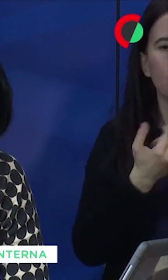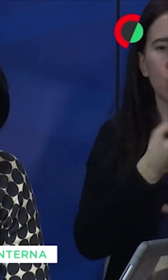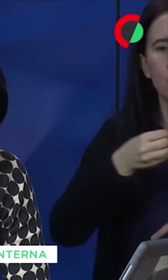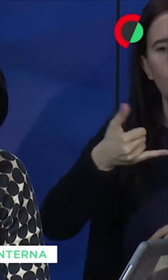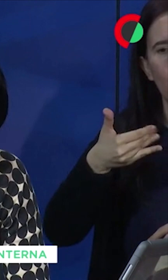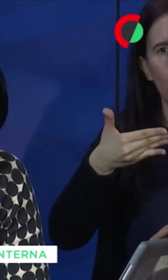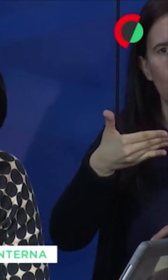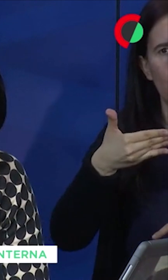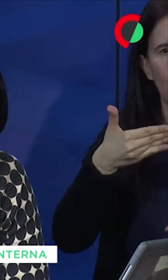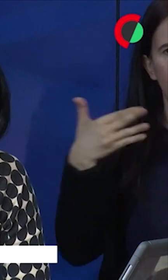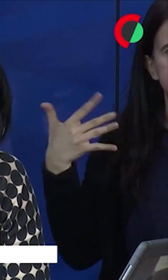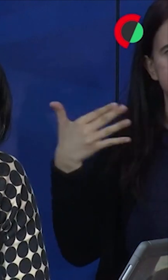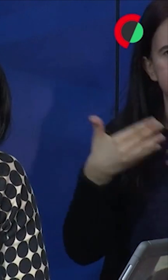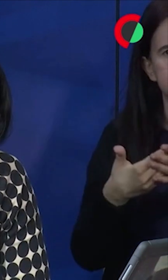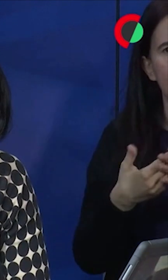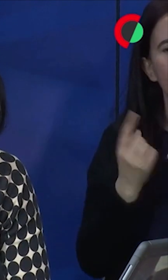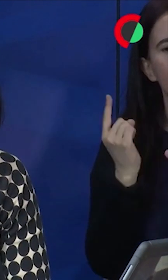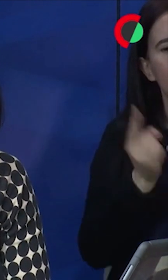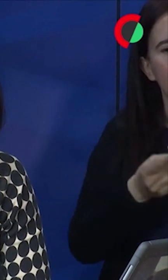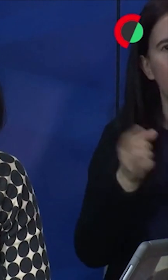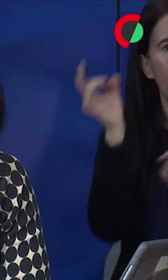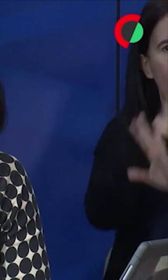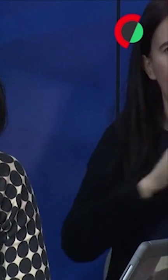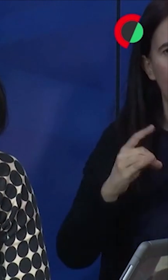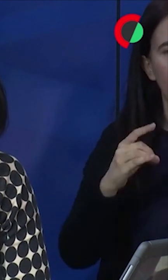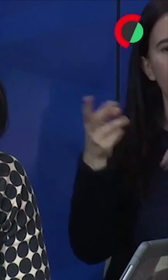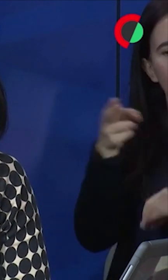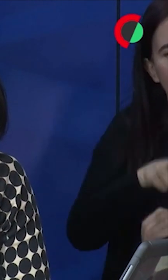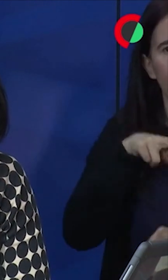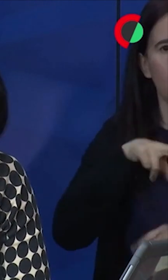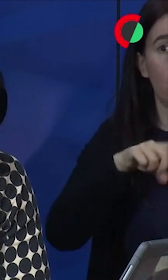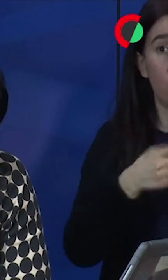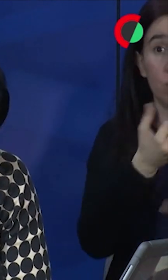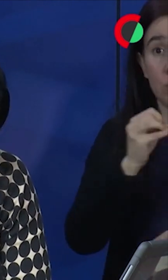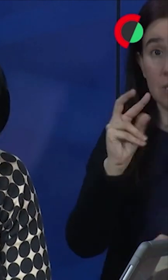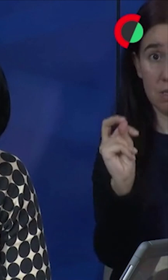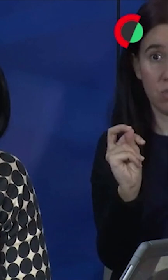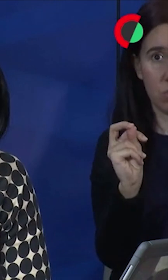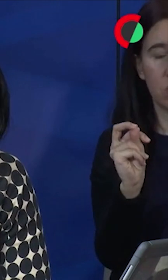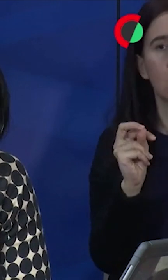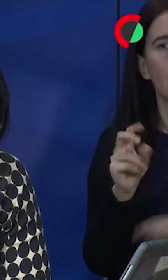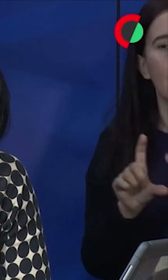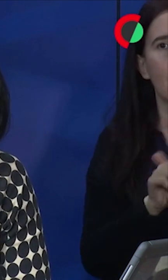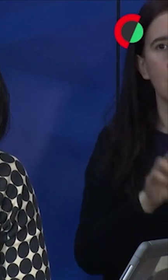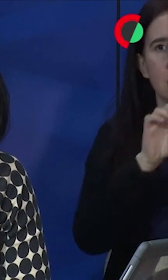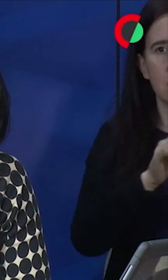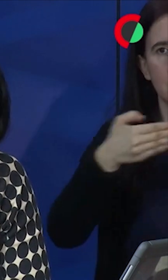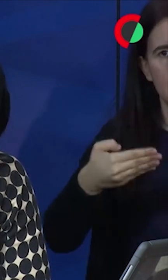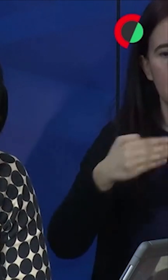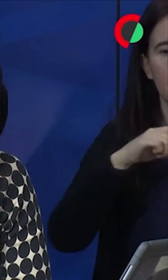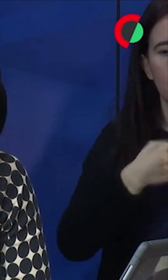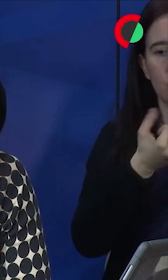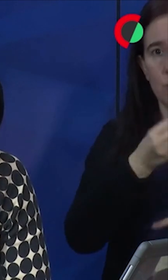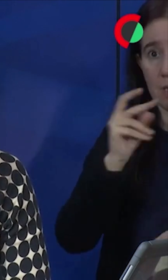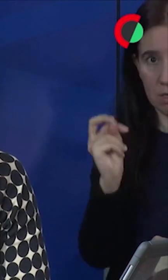2001, que é uma diretiva europeia que depois foi transposta para Portugal em 2003, através da Lei